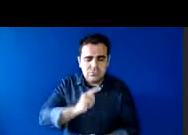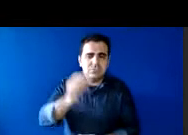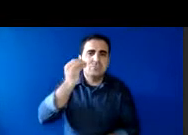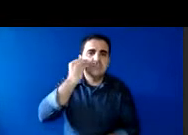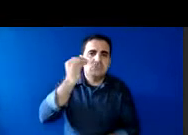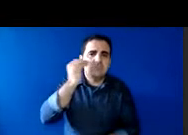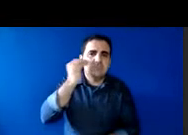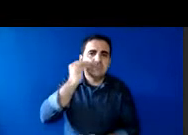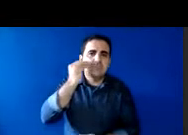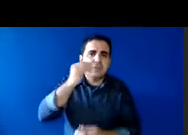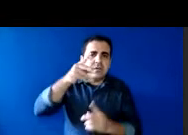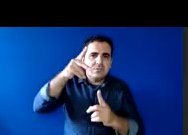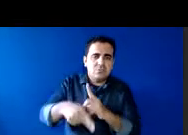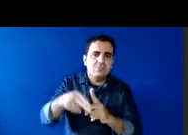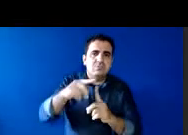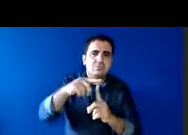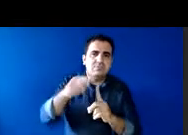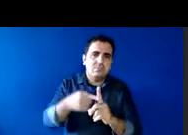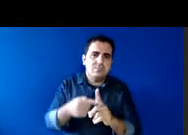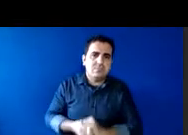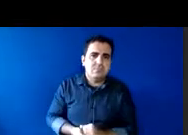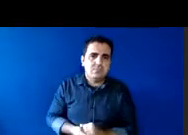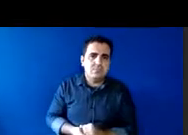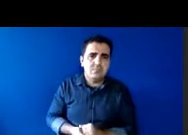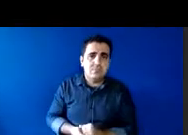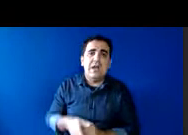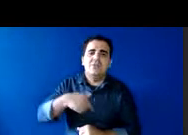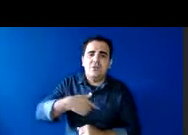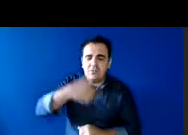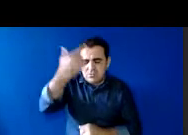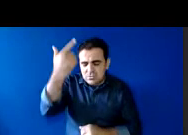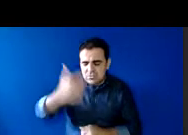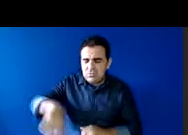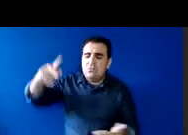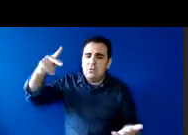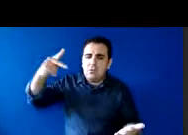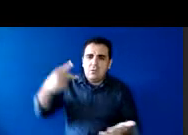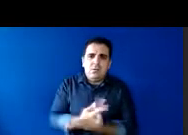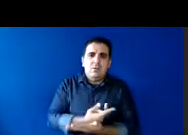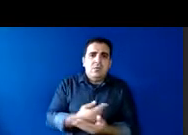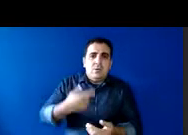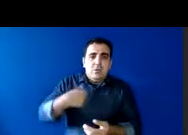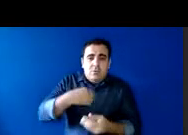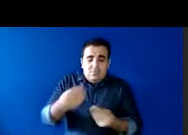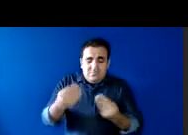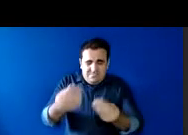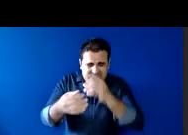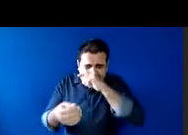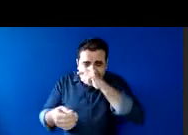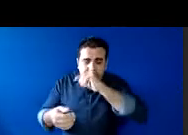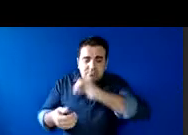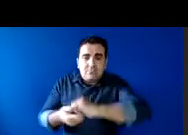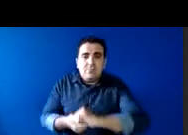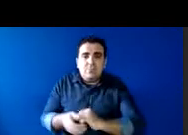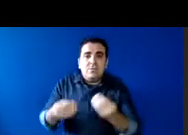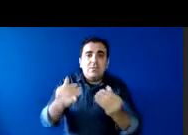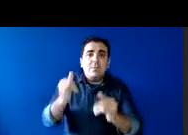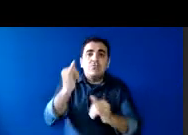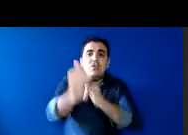interromper a gravidez. E aí falhamos mais uma vez, quando não ofertamos a essas mulheres